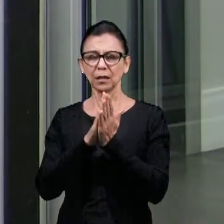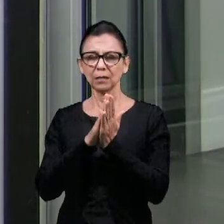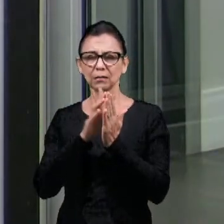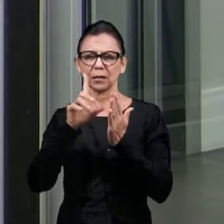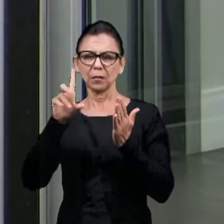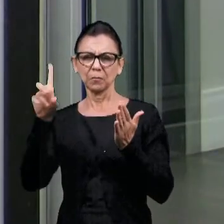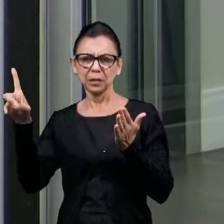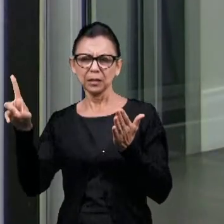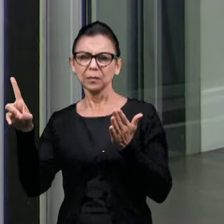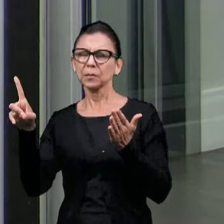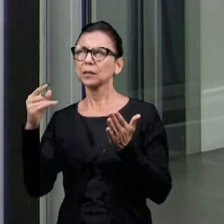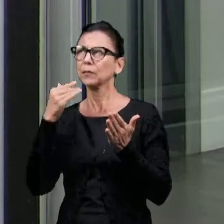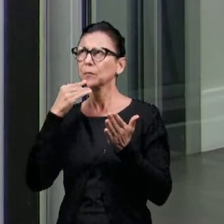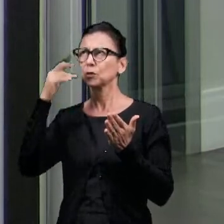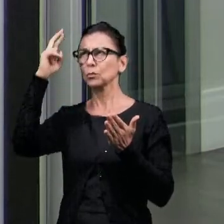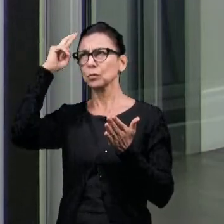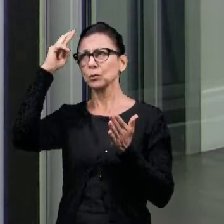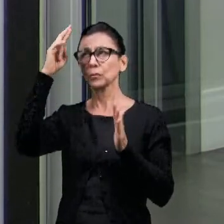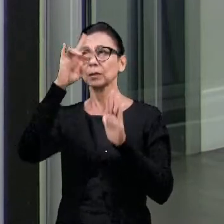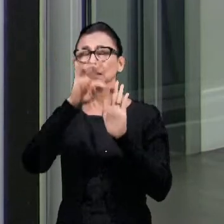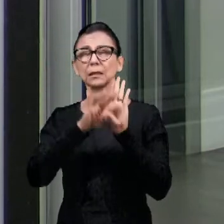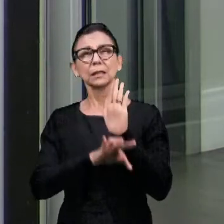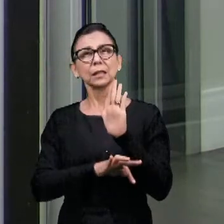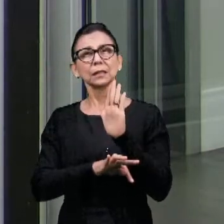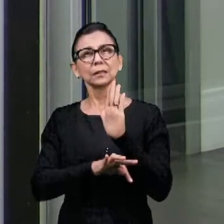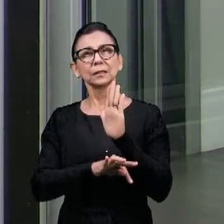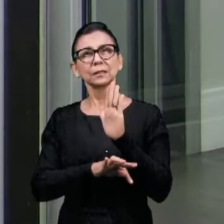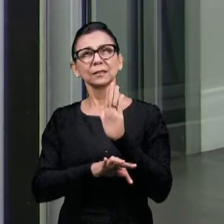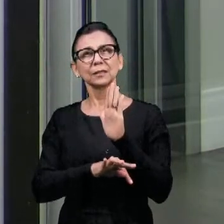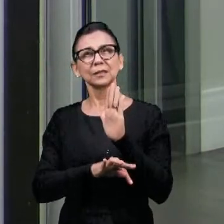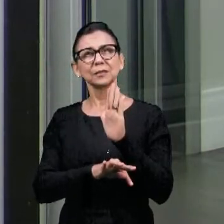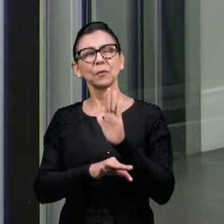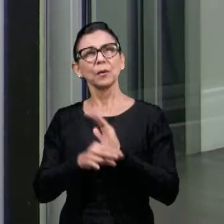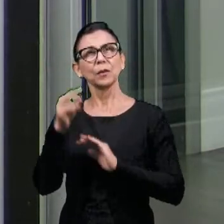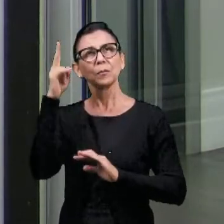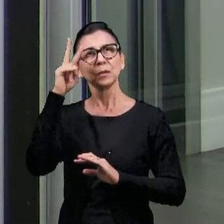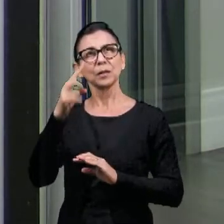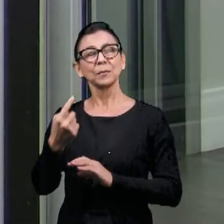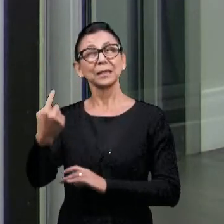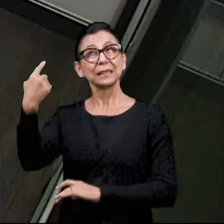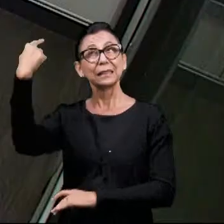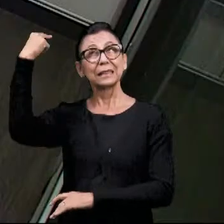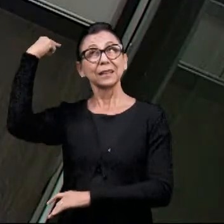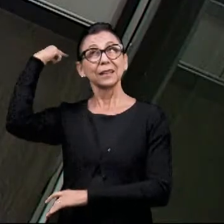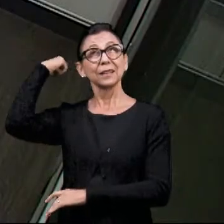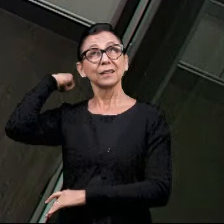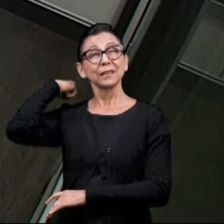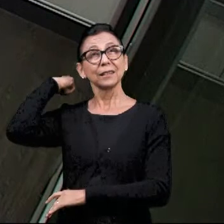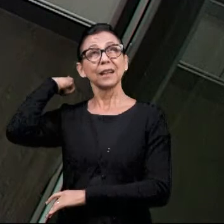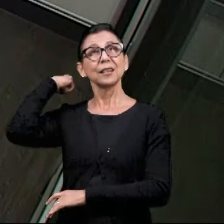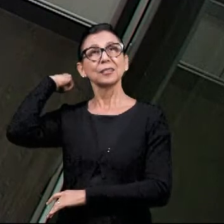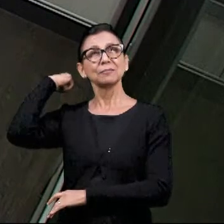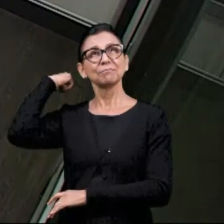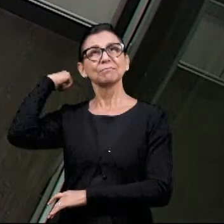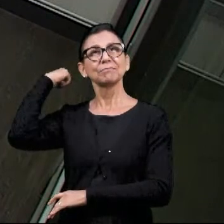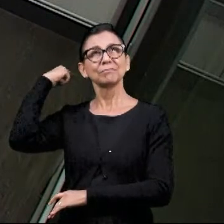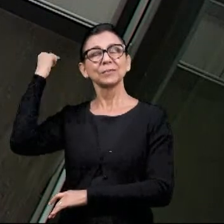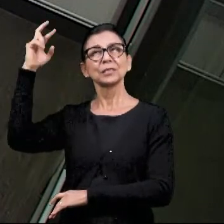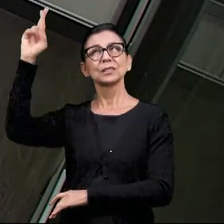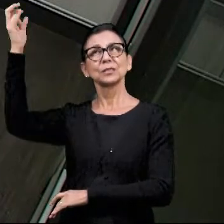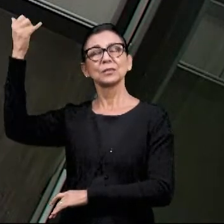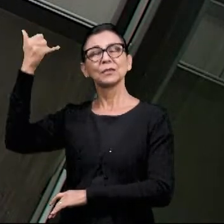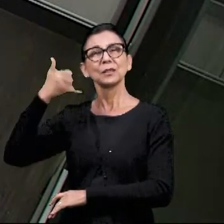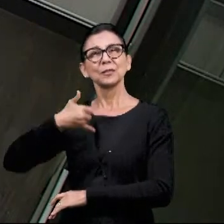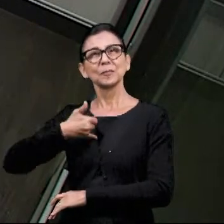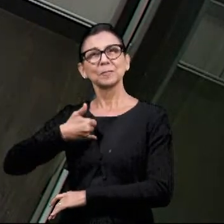ceia. Eu recorri lá àquela época, coisa que o Senhor falou comigo naquela época. Então marcou muito a